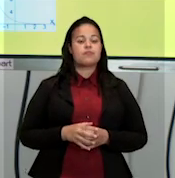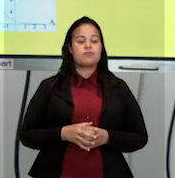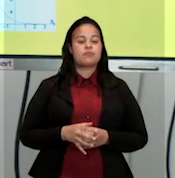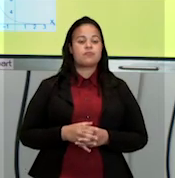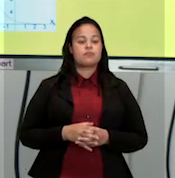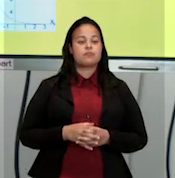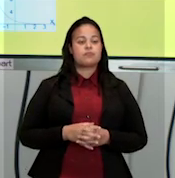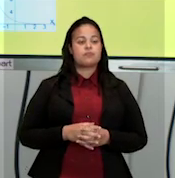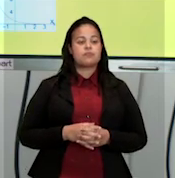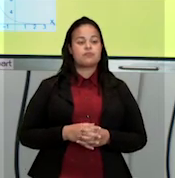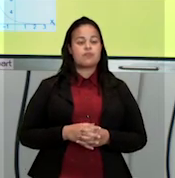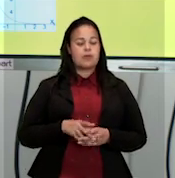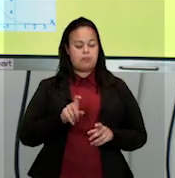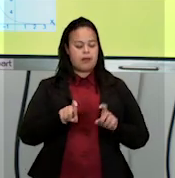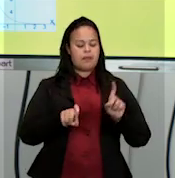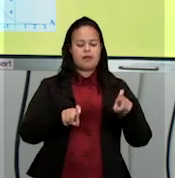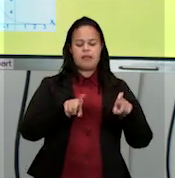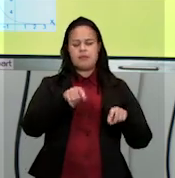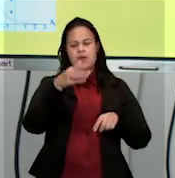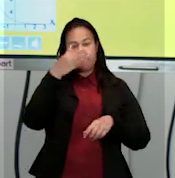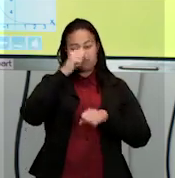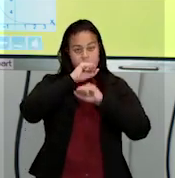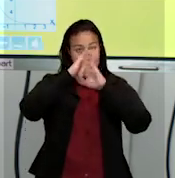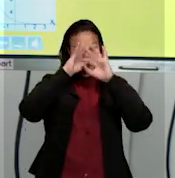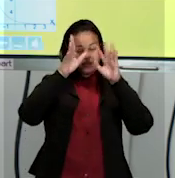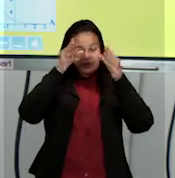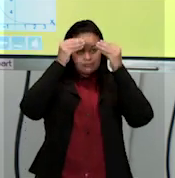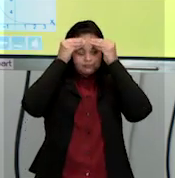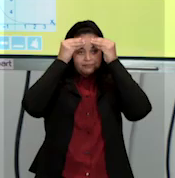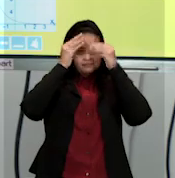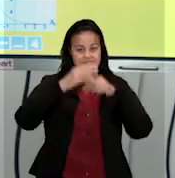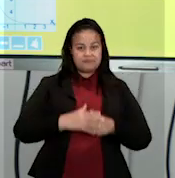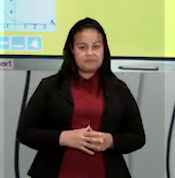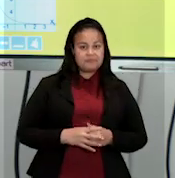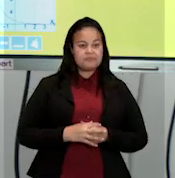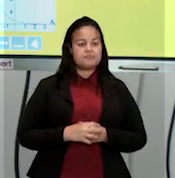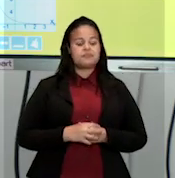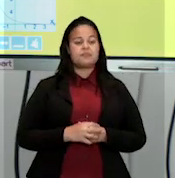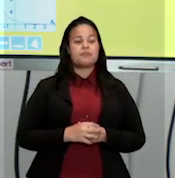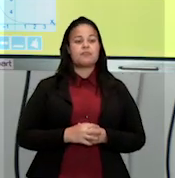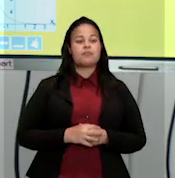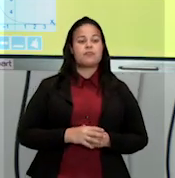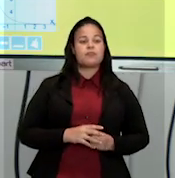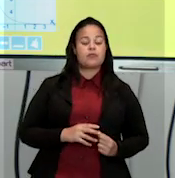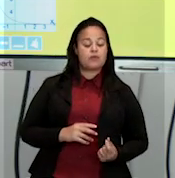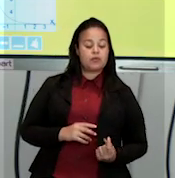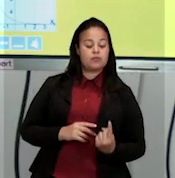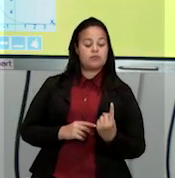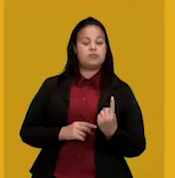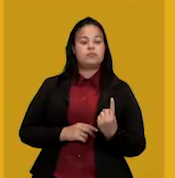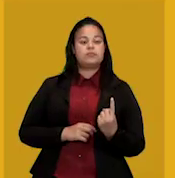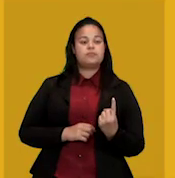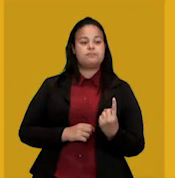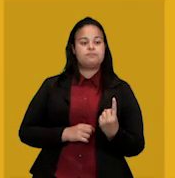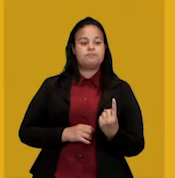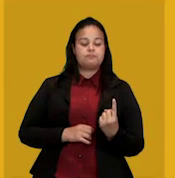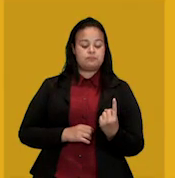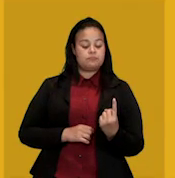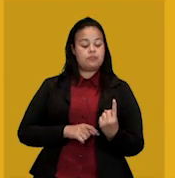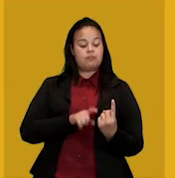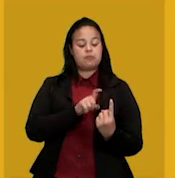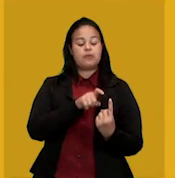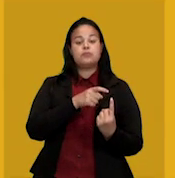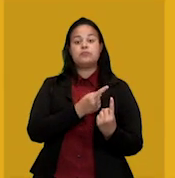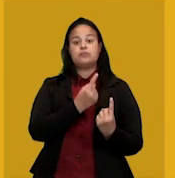estes pontos para vocês entenderem o que eu estou falando. Então, se eu marcar aqui 1, marcar este ponto